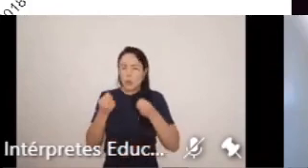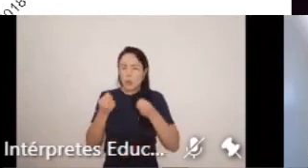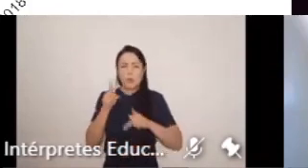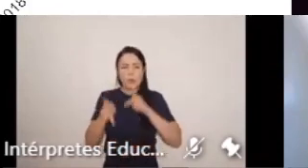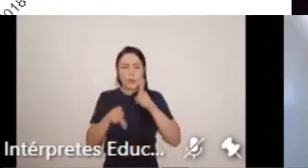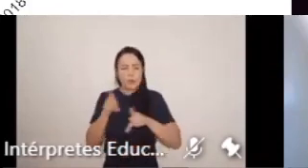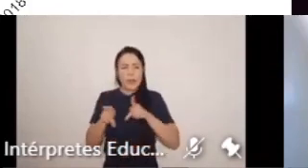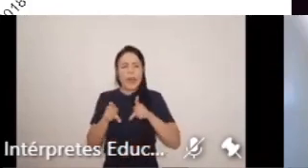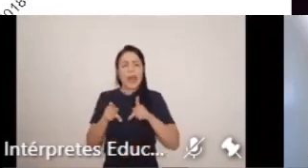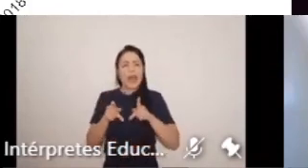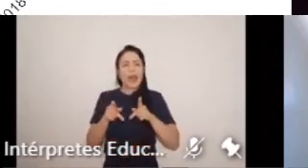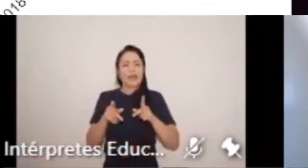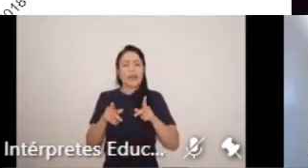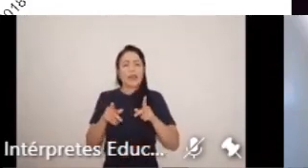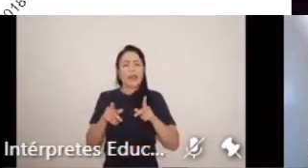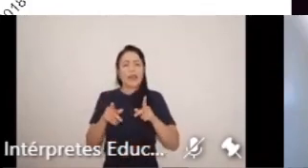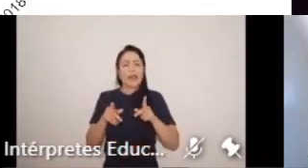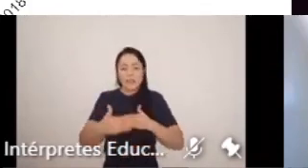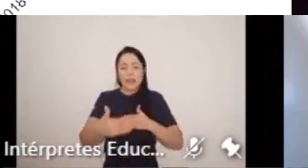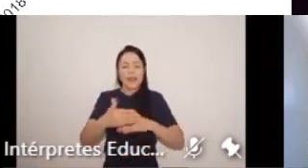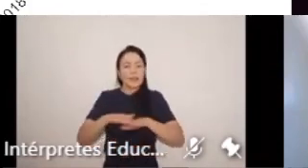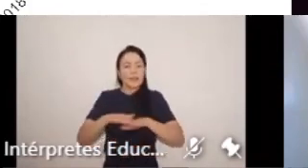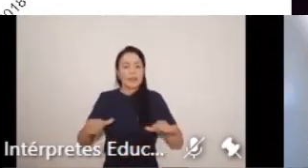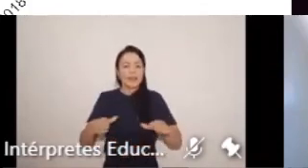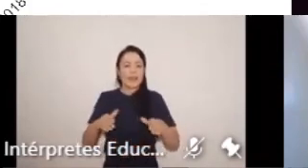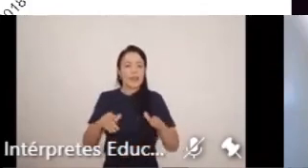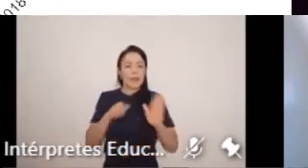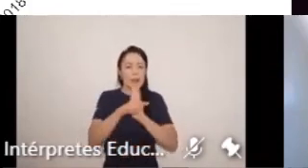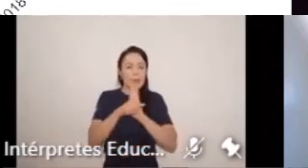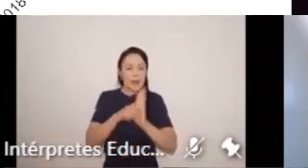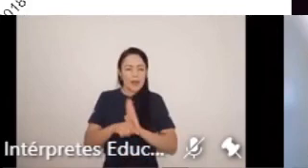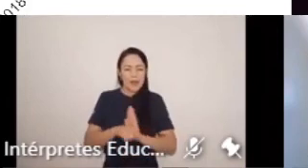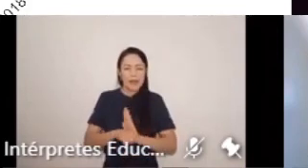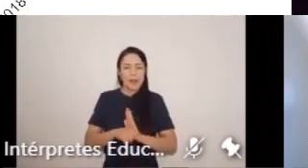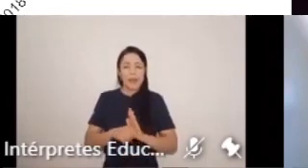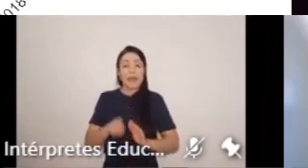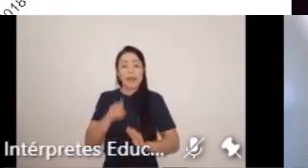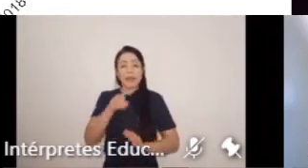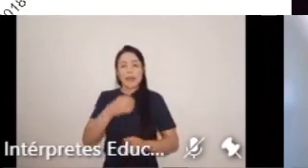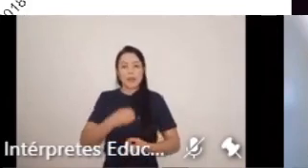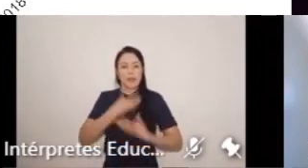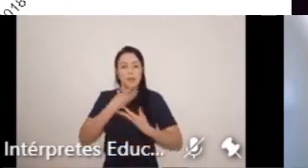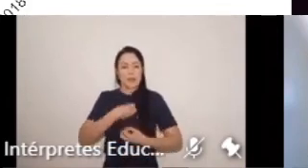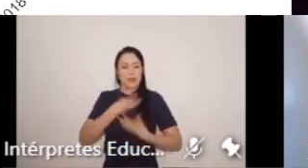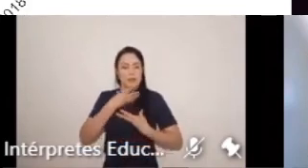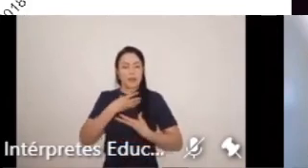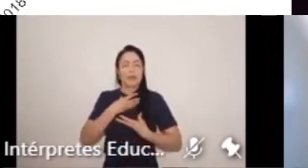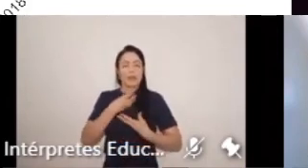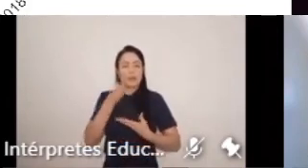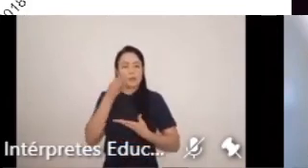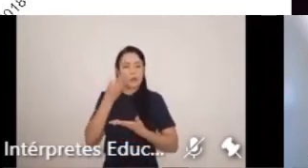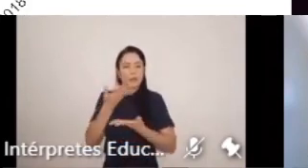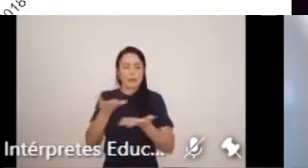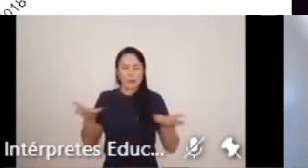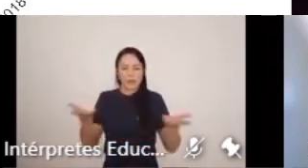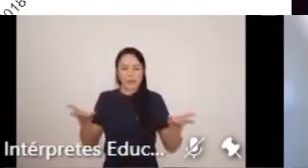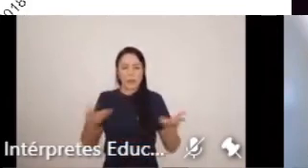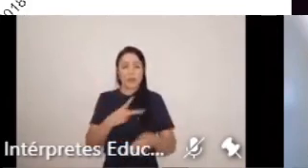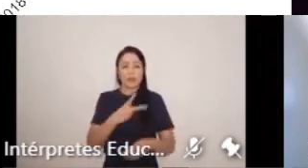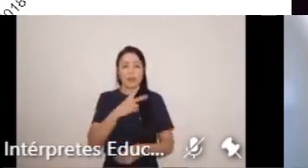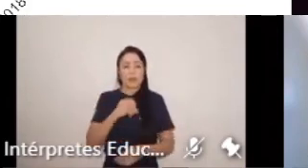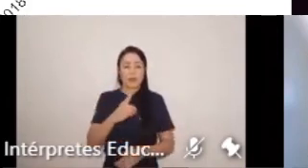com relação ao que demandamos, e que nós temos aqui de dados fornecidos pelo próprio Poder Judiciário de 2010